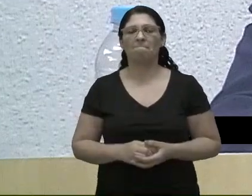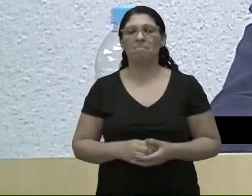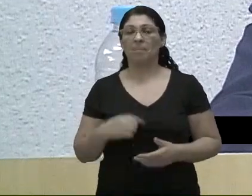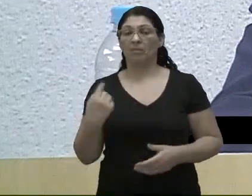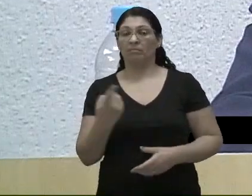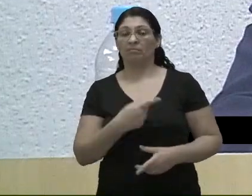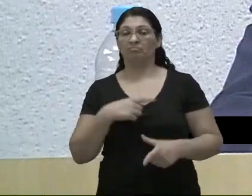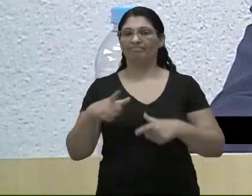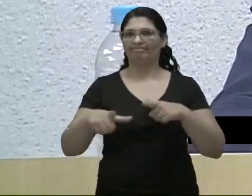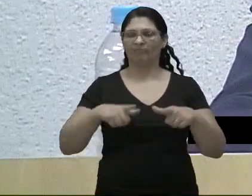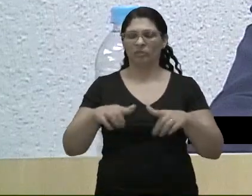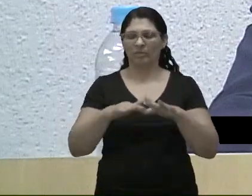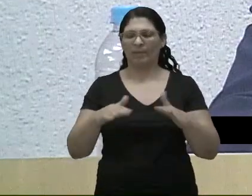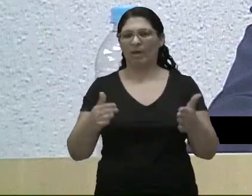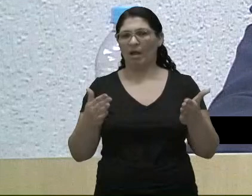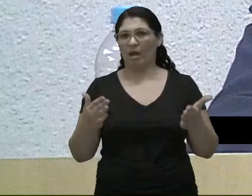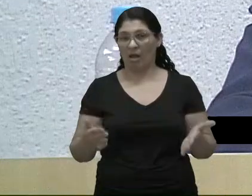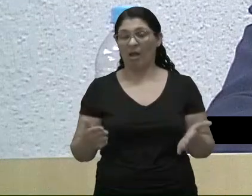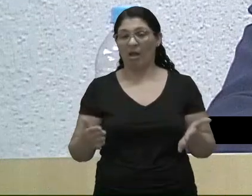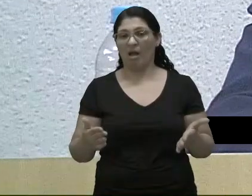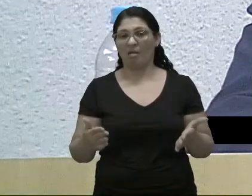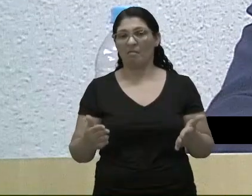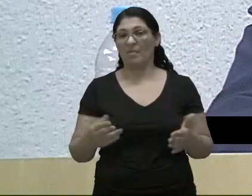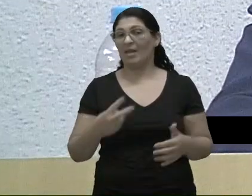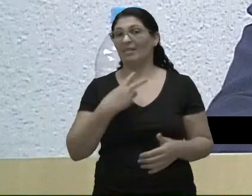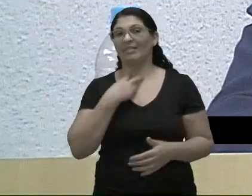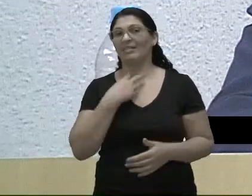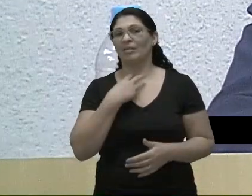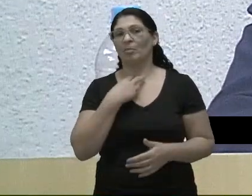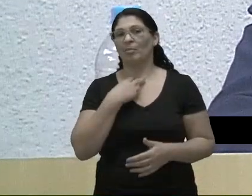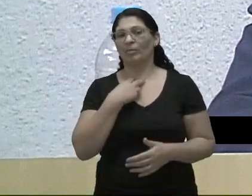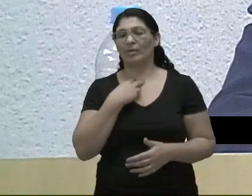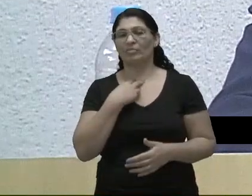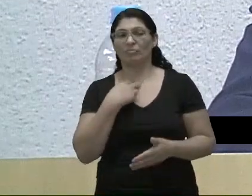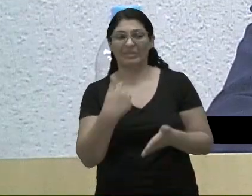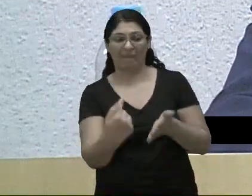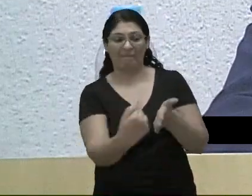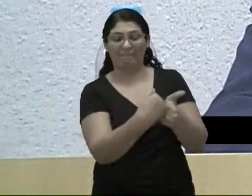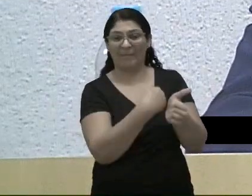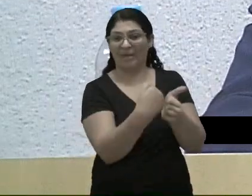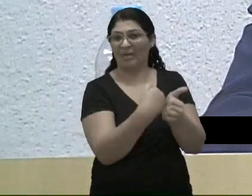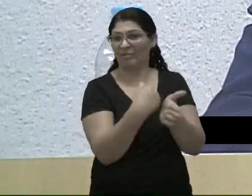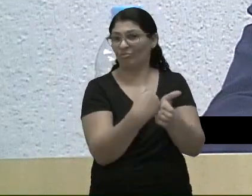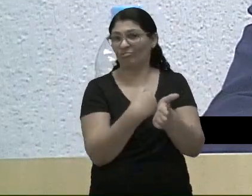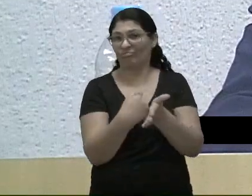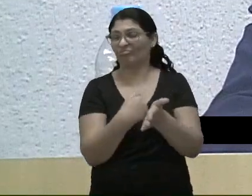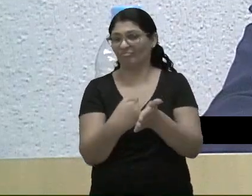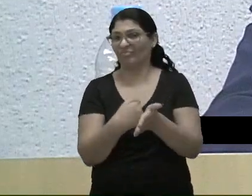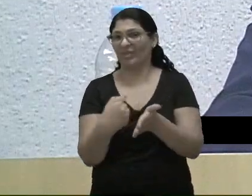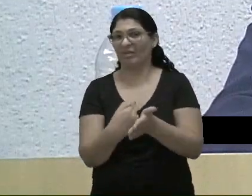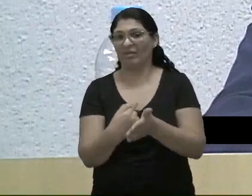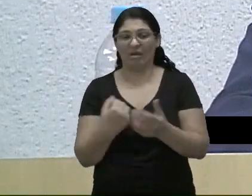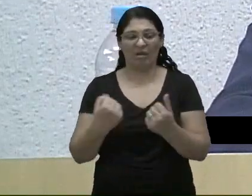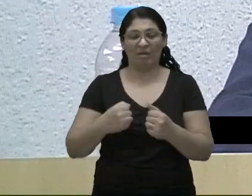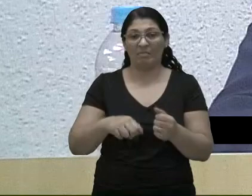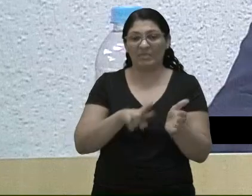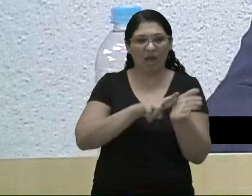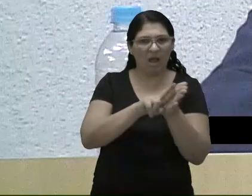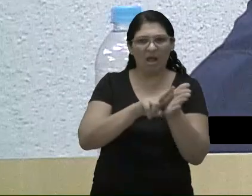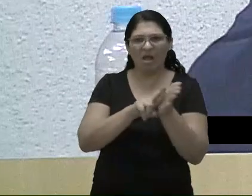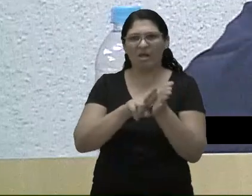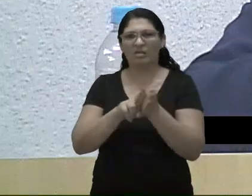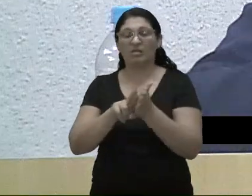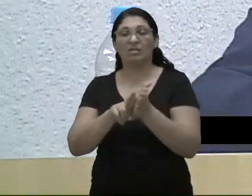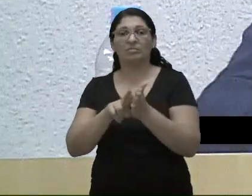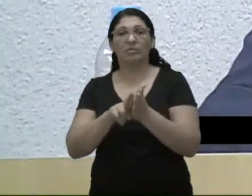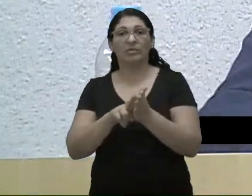nosso da mesa, da comissão, é a gente ser indagado e a gente ser ter que responder questionamentos, sendo